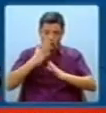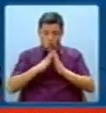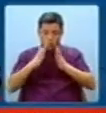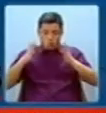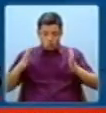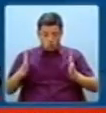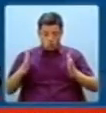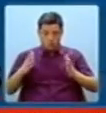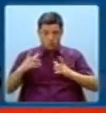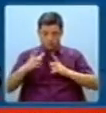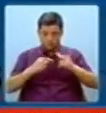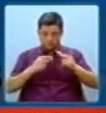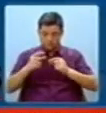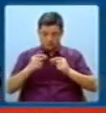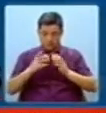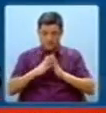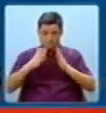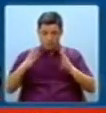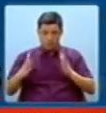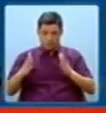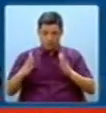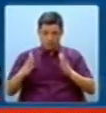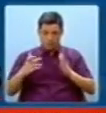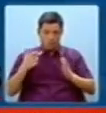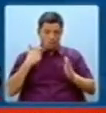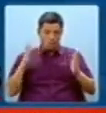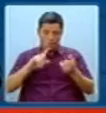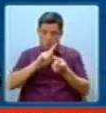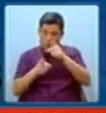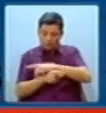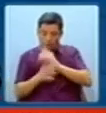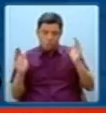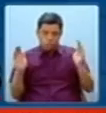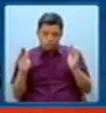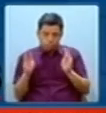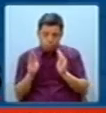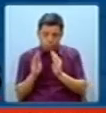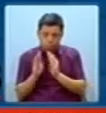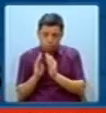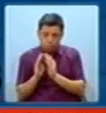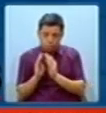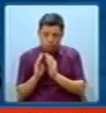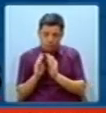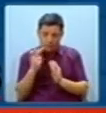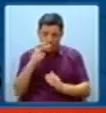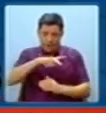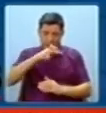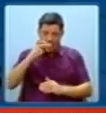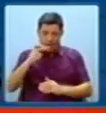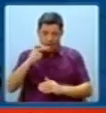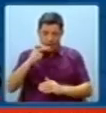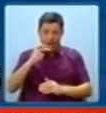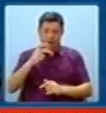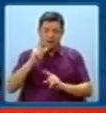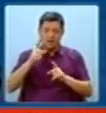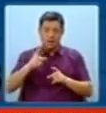a estrela que anteriormente era a maior vai se tornando cada vez mais pequenina até ter o tamanho de uma anã branca, ou seja, uma estrela com